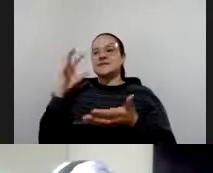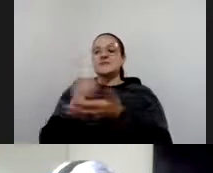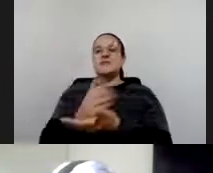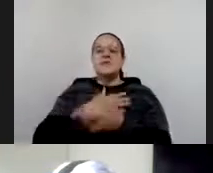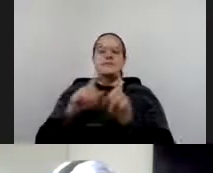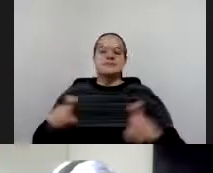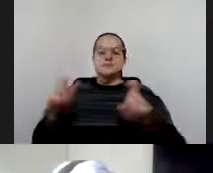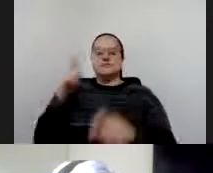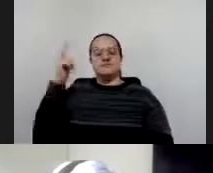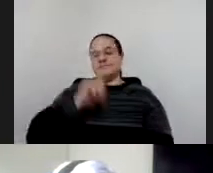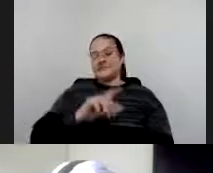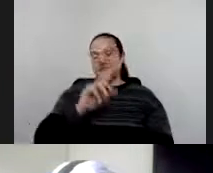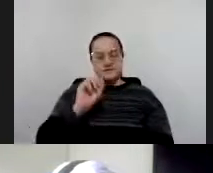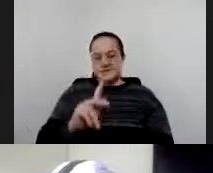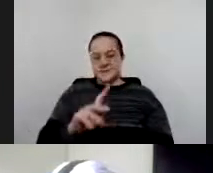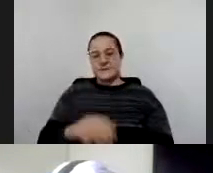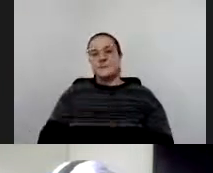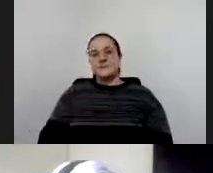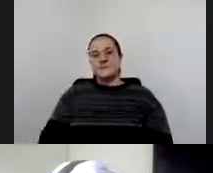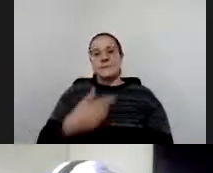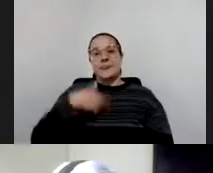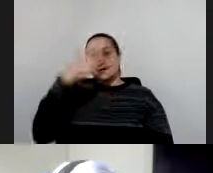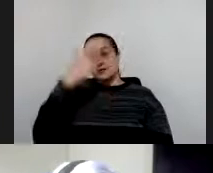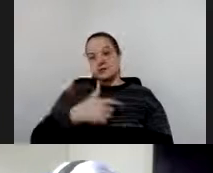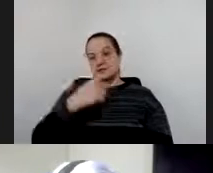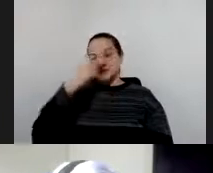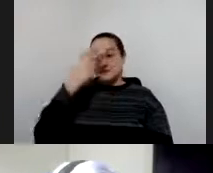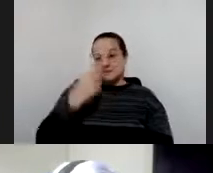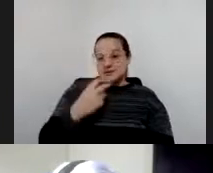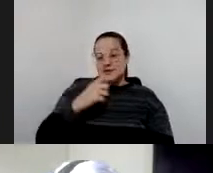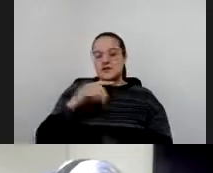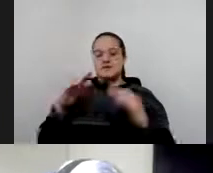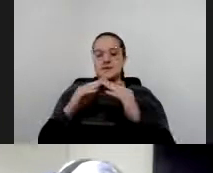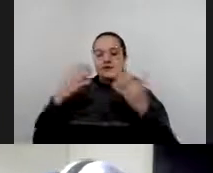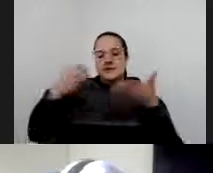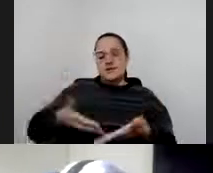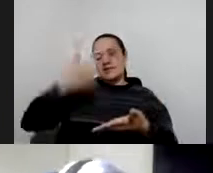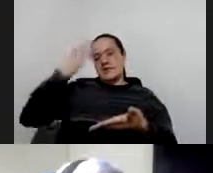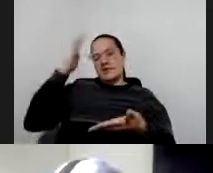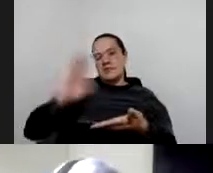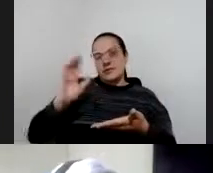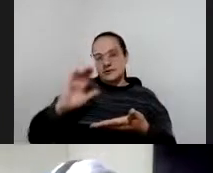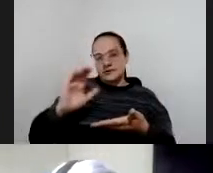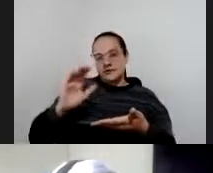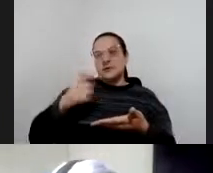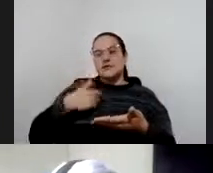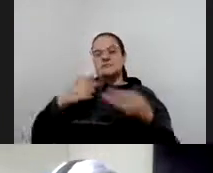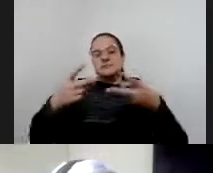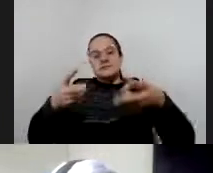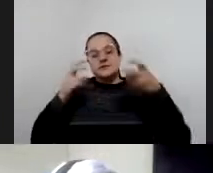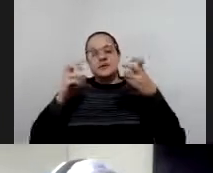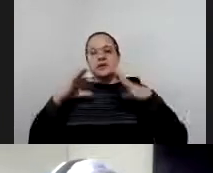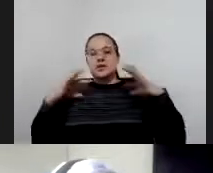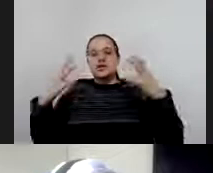ajudando. Mas vamos lá. Eu sou pessoa com deficiência visual, eu moro em Curitiba, né? Vejo que todos aí estão em